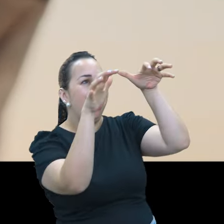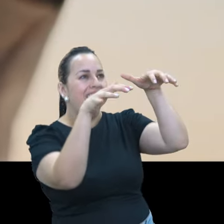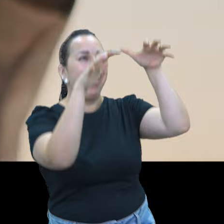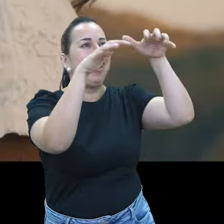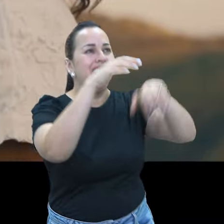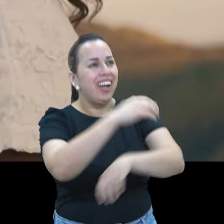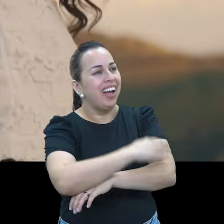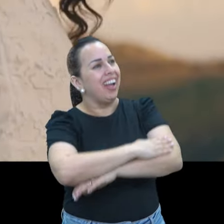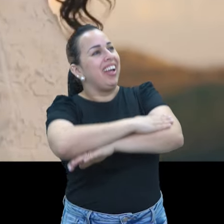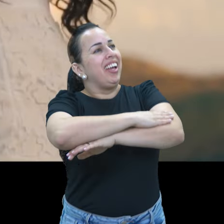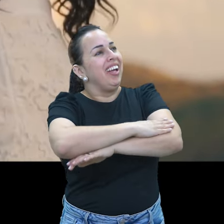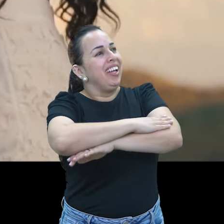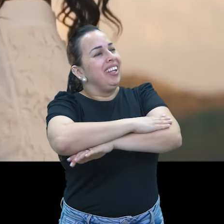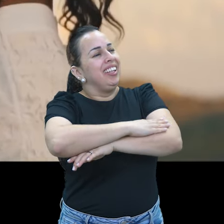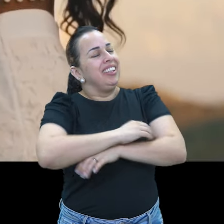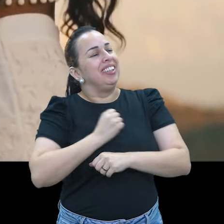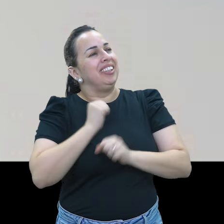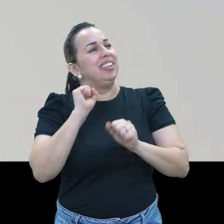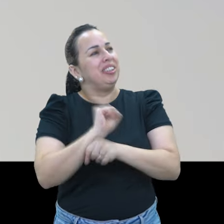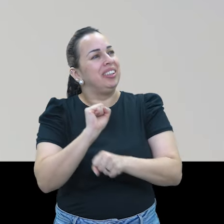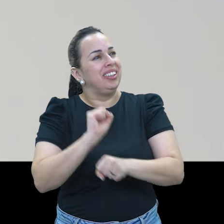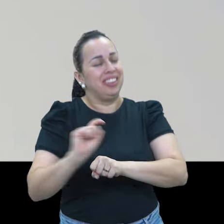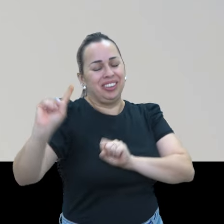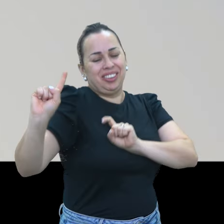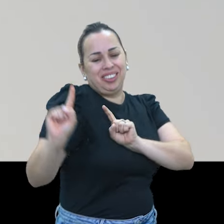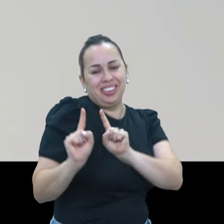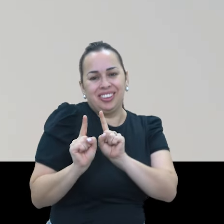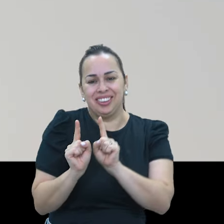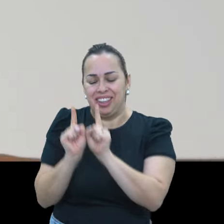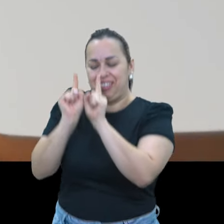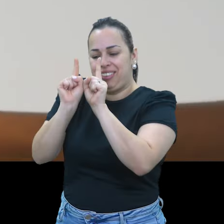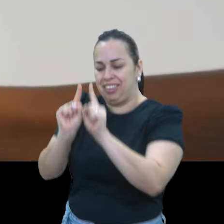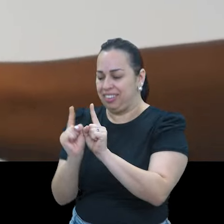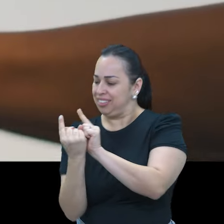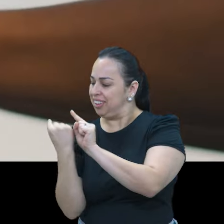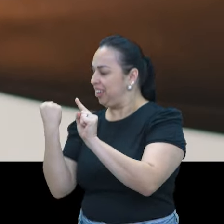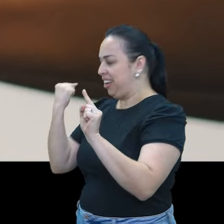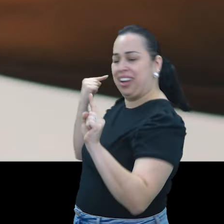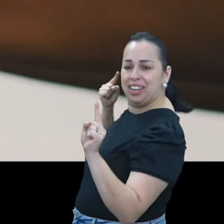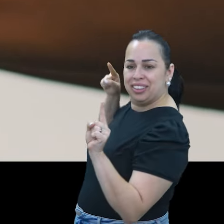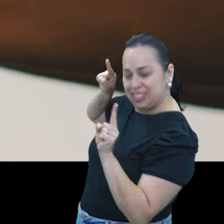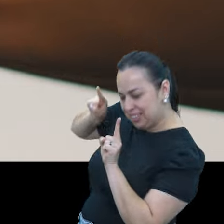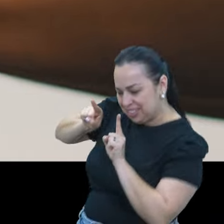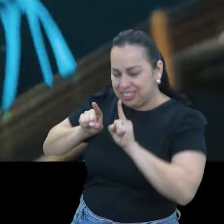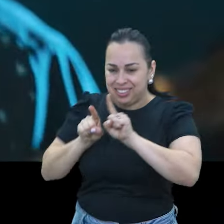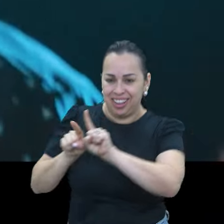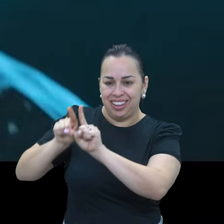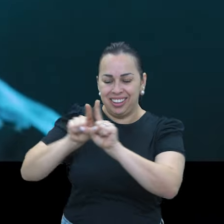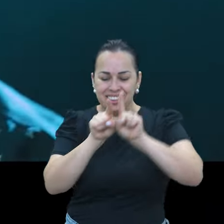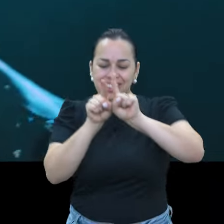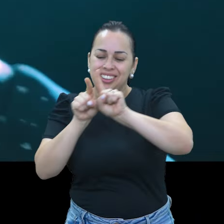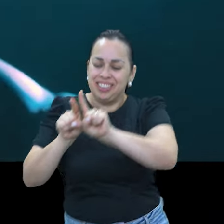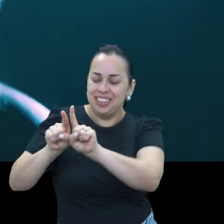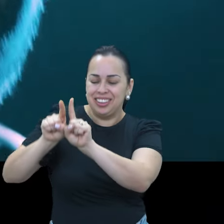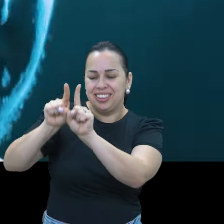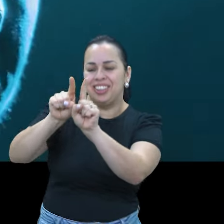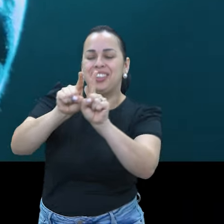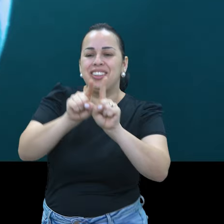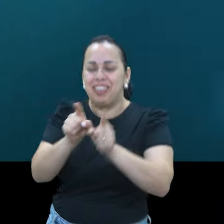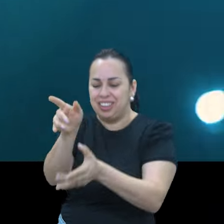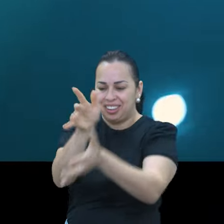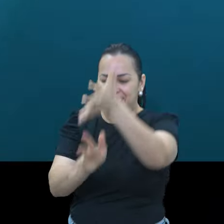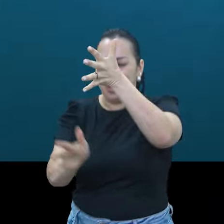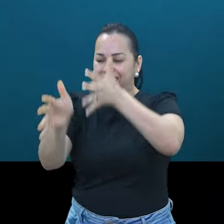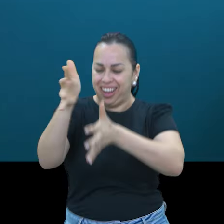aqui dentro eu te espero. Andaremos juntos como em velhos tempos. Levarei comigo